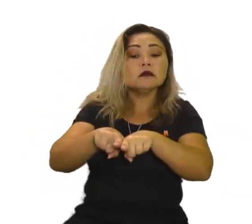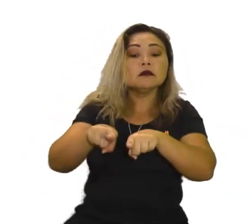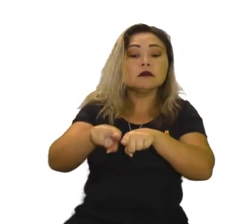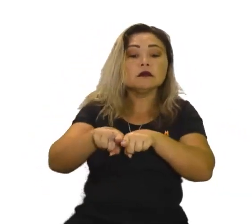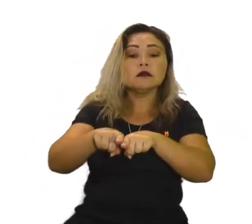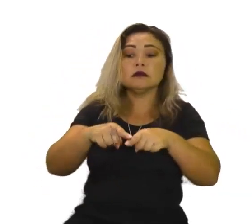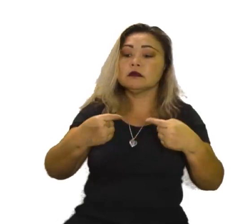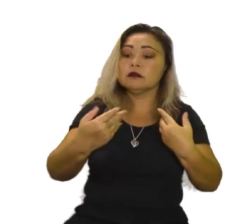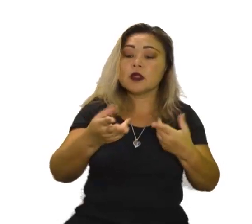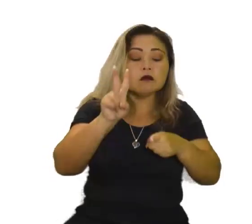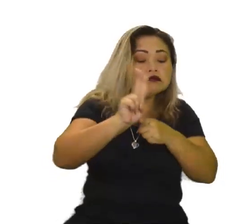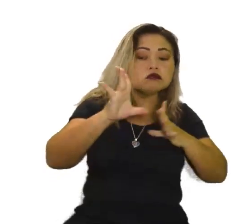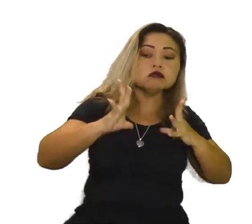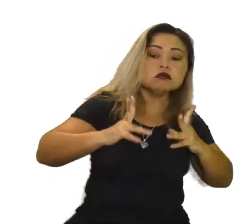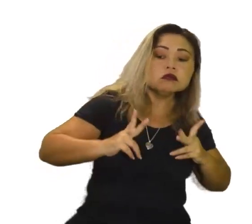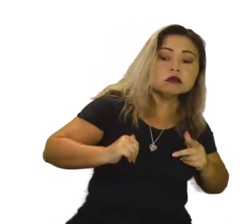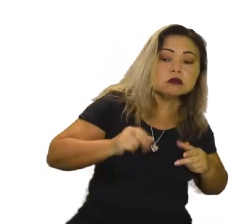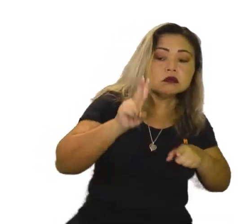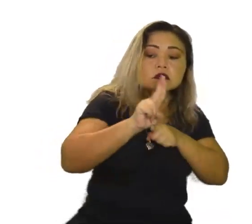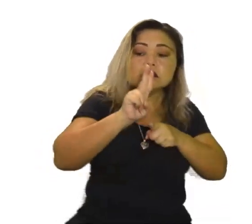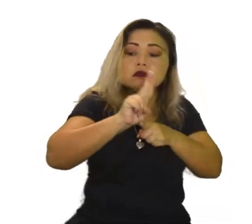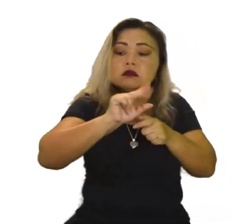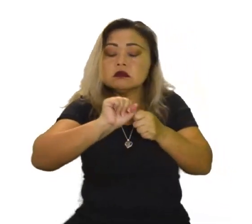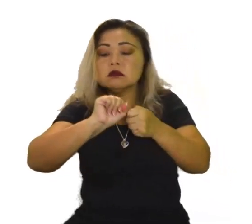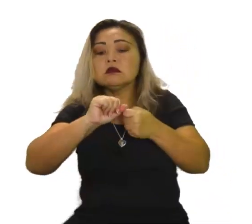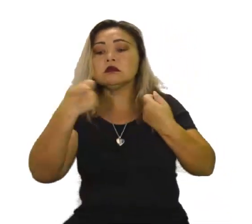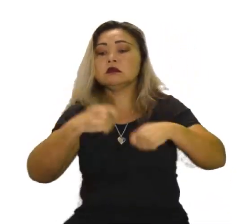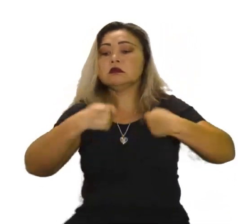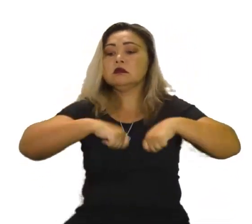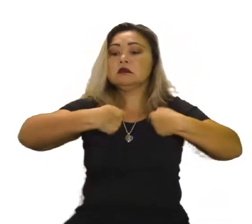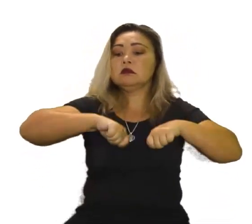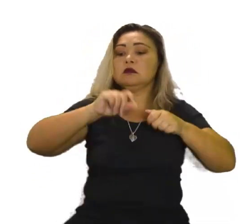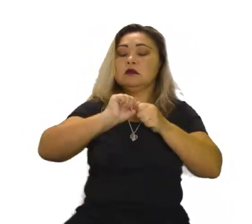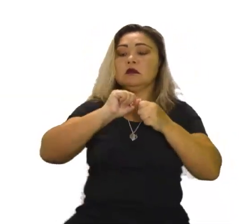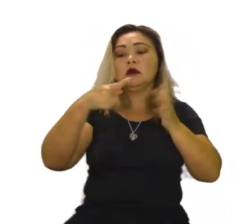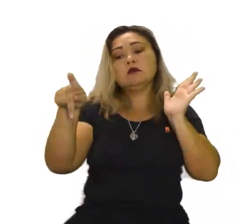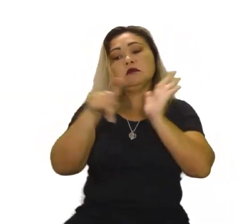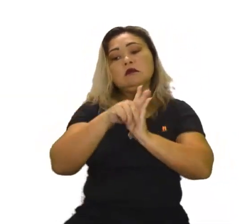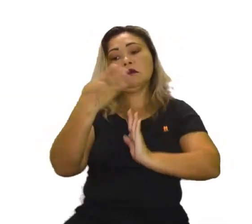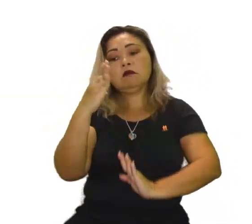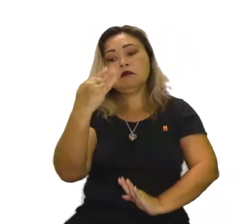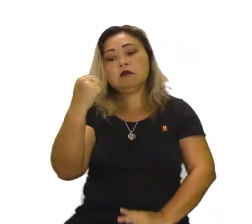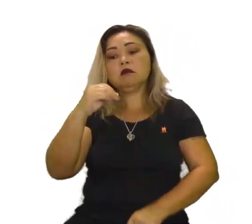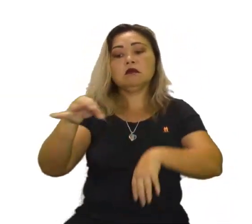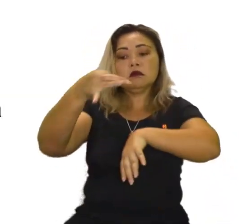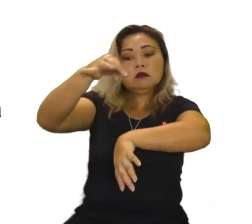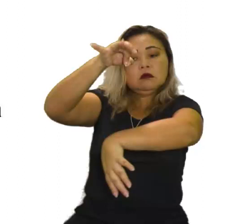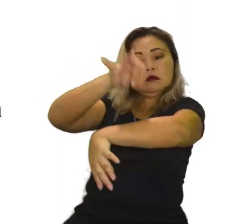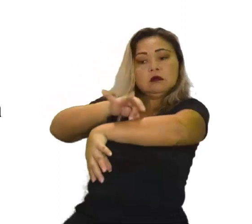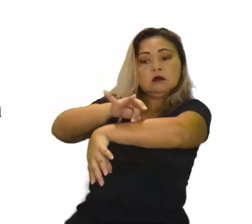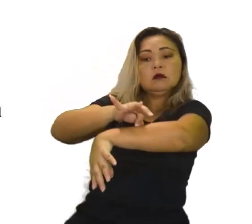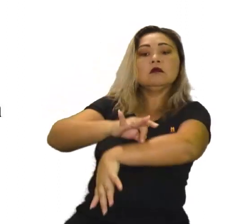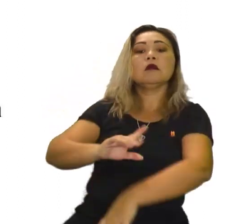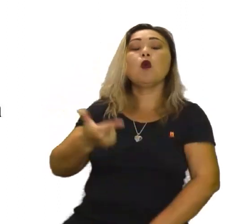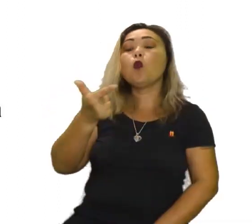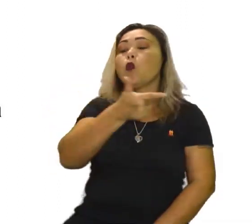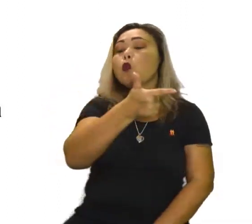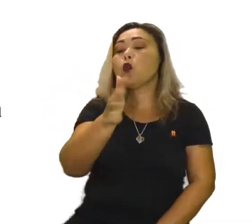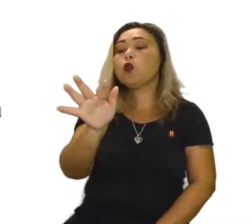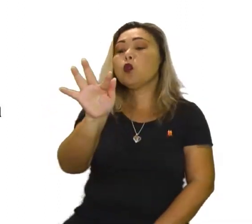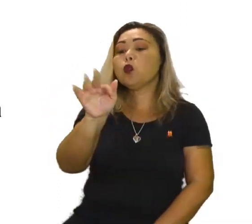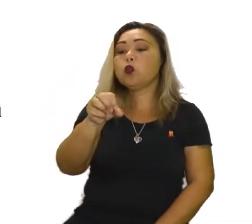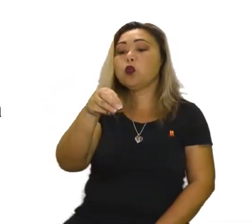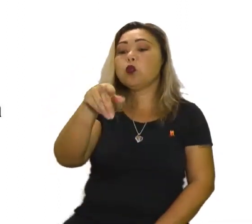dos manejos que são realizados para a necessidade biológica dessas abelhas. Outro equipamento aqui é